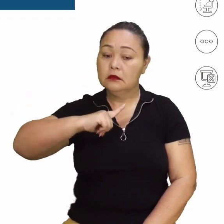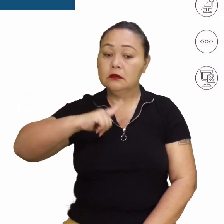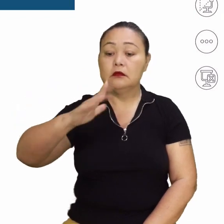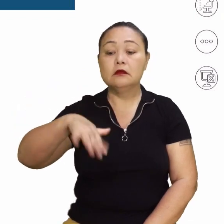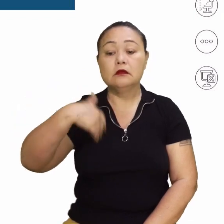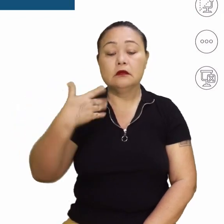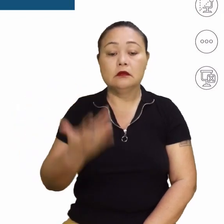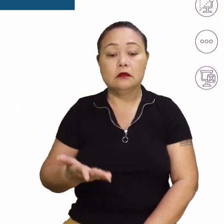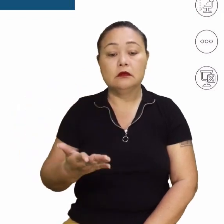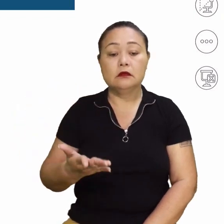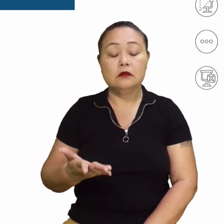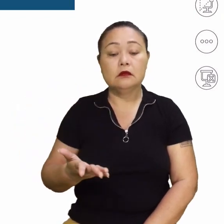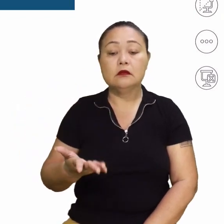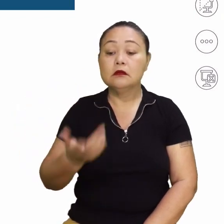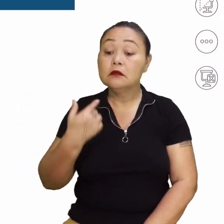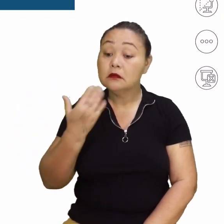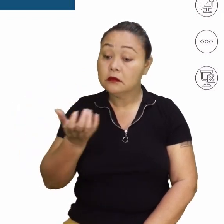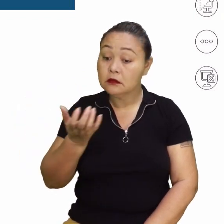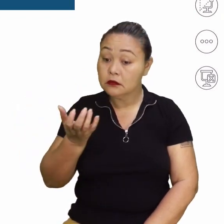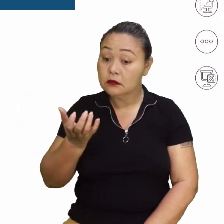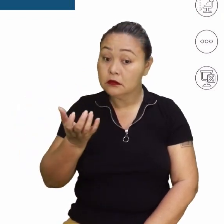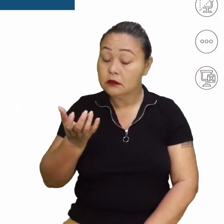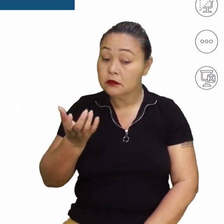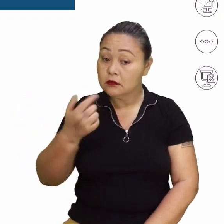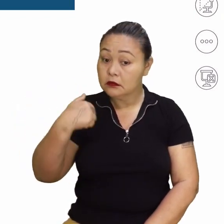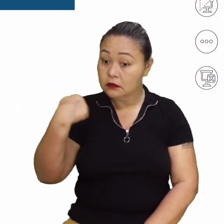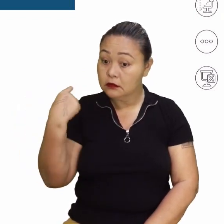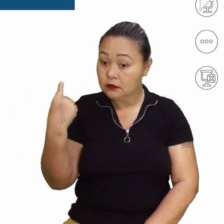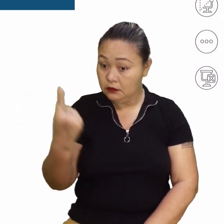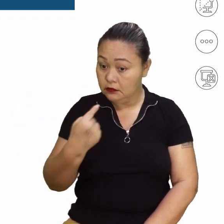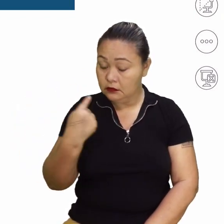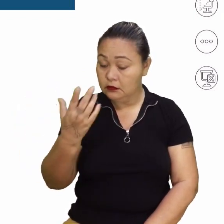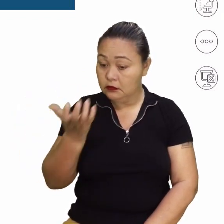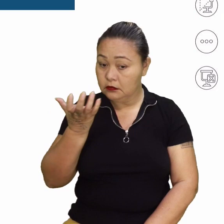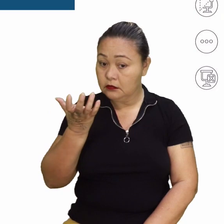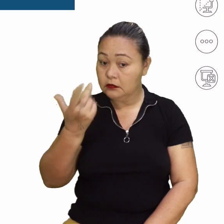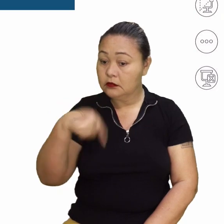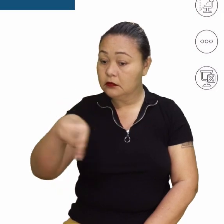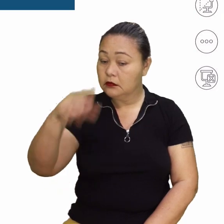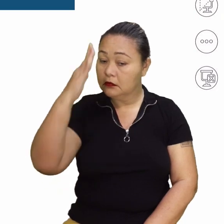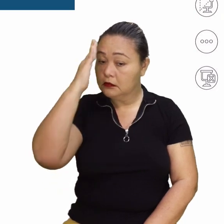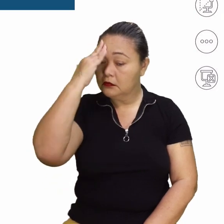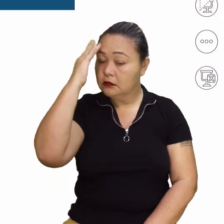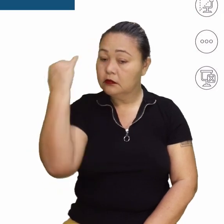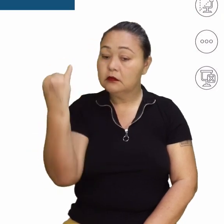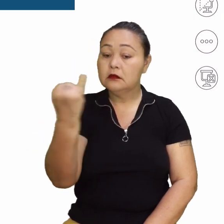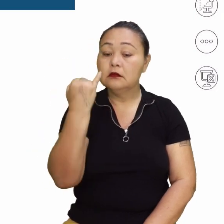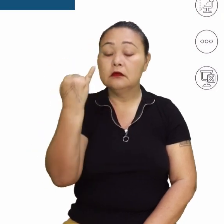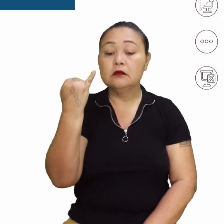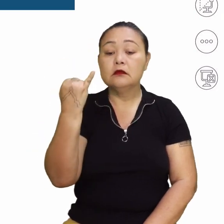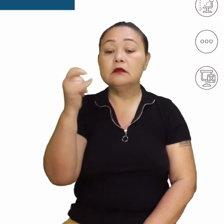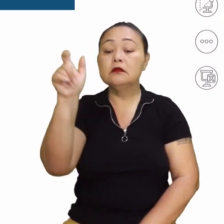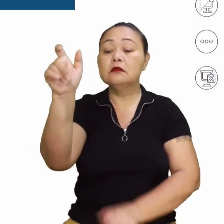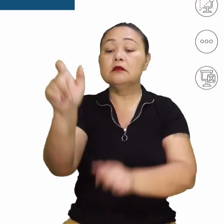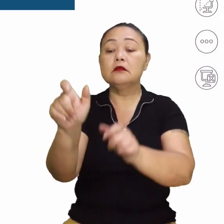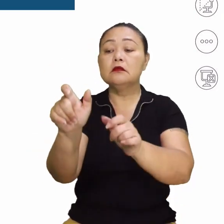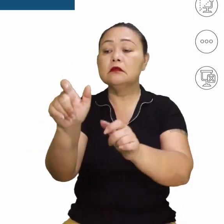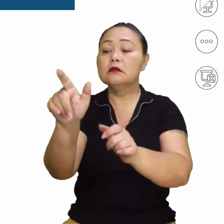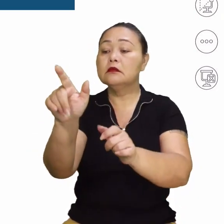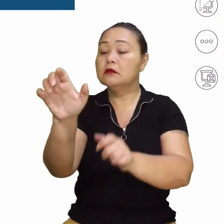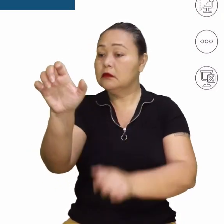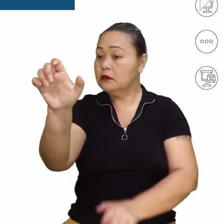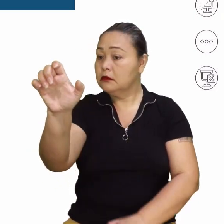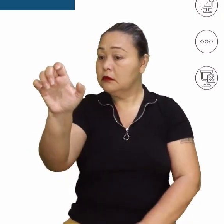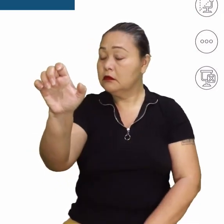bem a gente quer que você consiga entender a importância do elemento